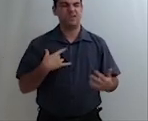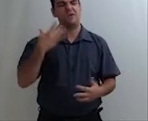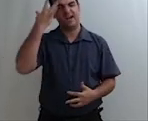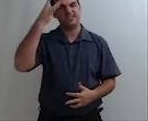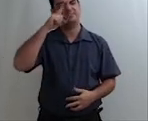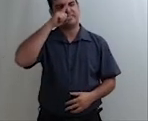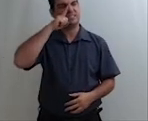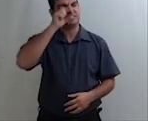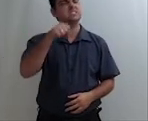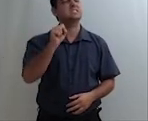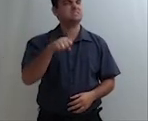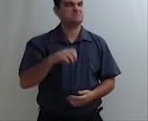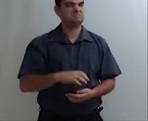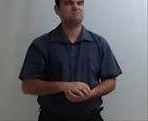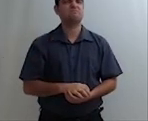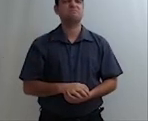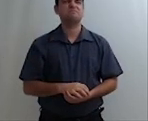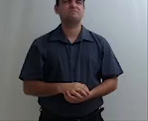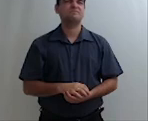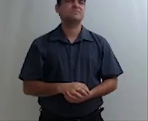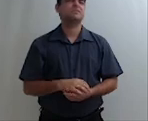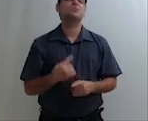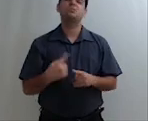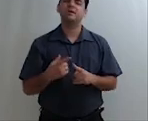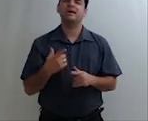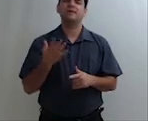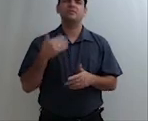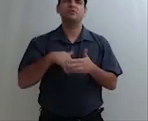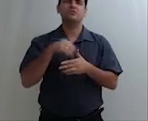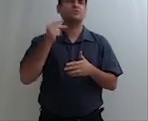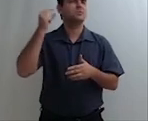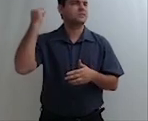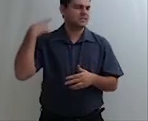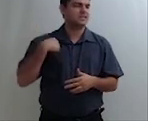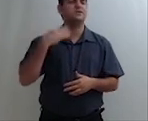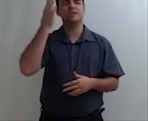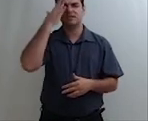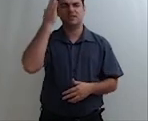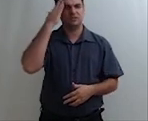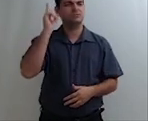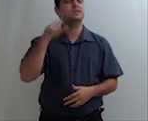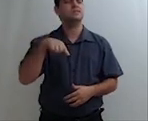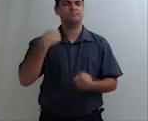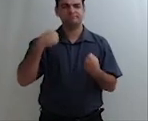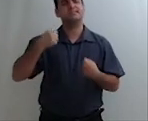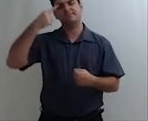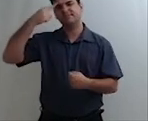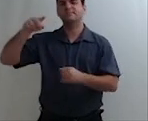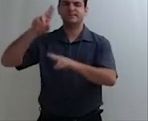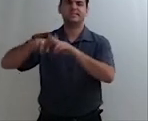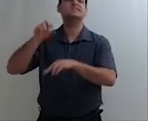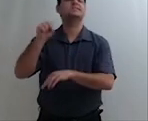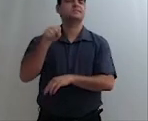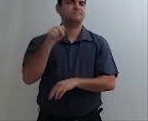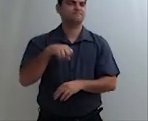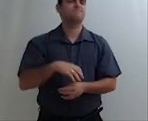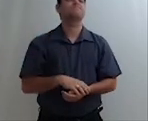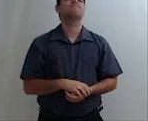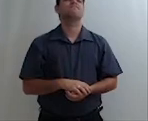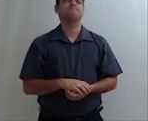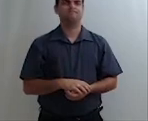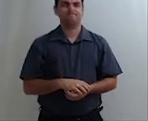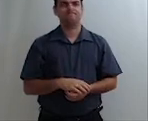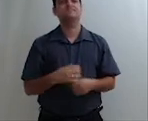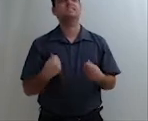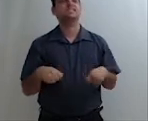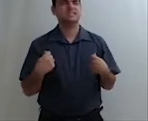tenho pelos meus votos eu tenho reconhecido essa gravidade concreta eh de modo a não eh